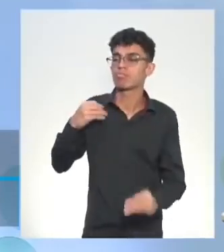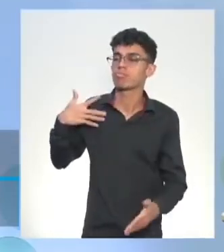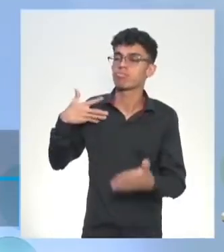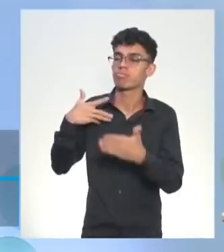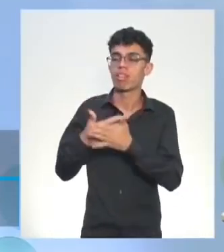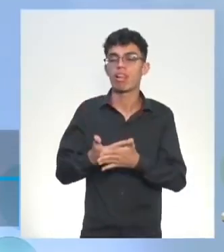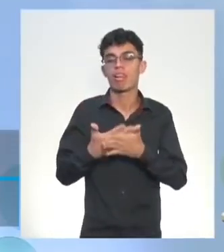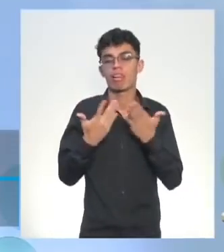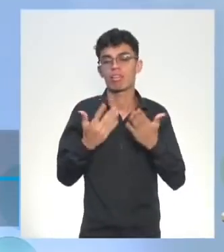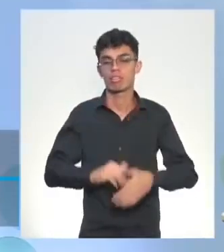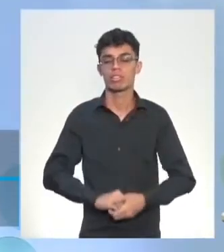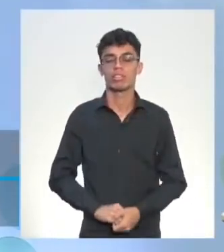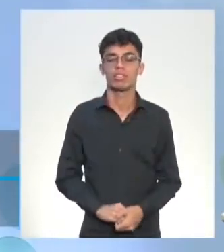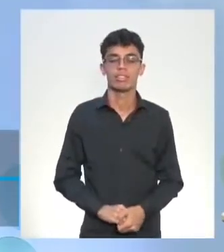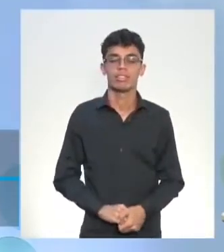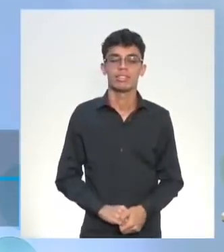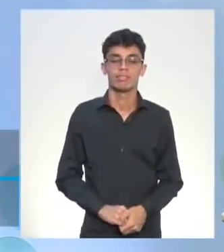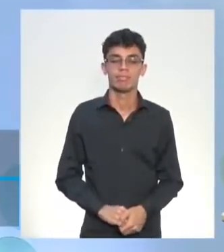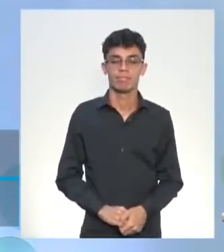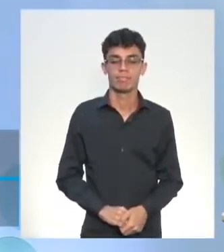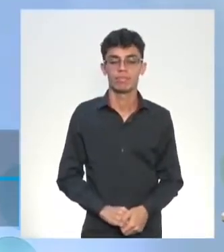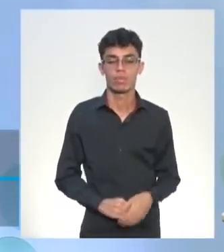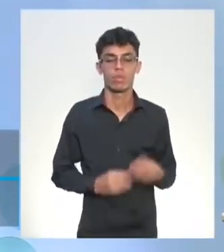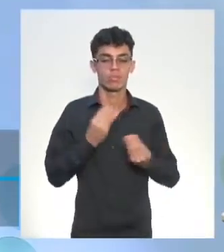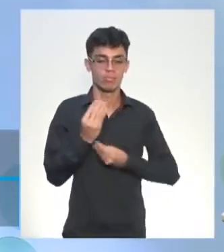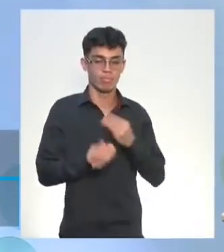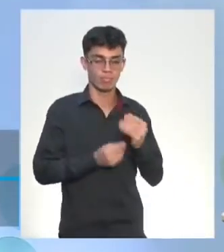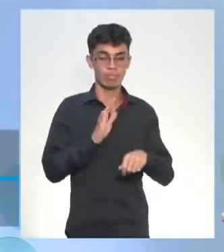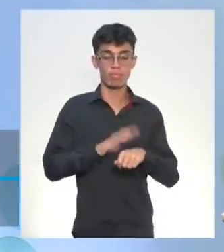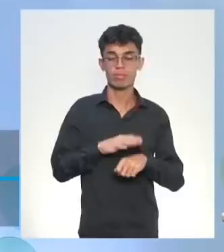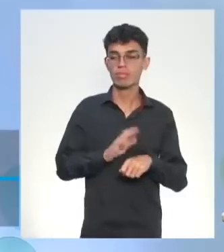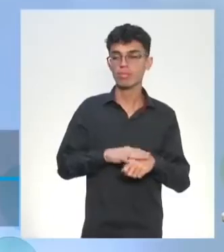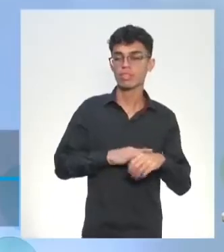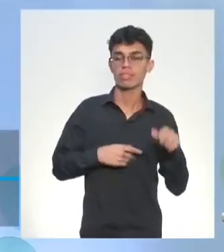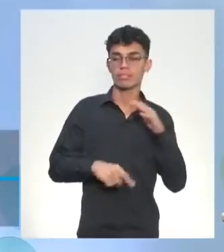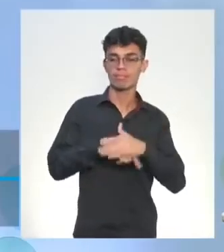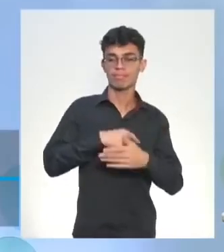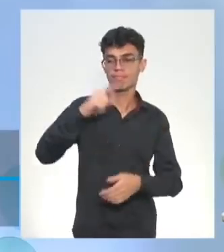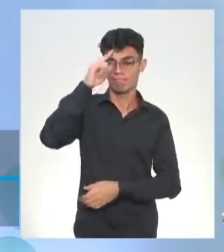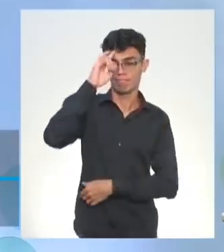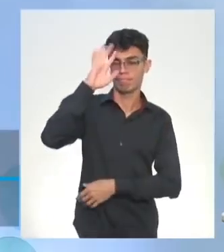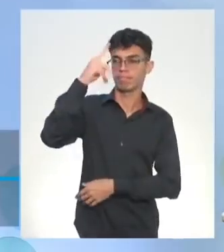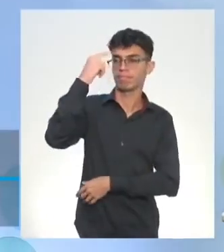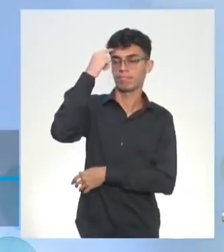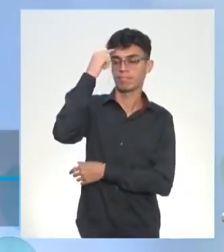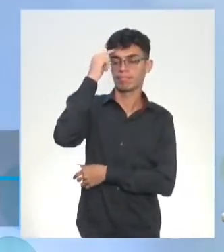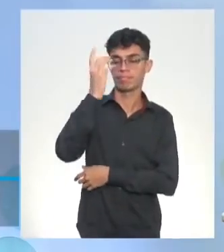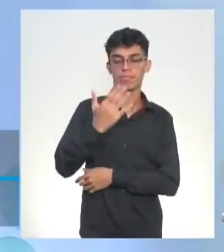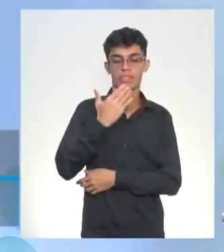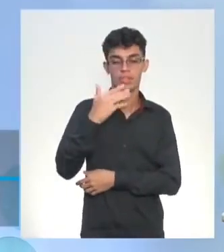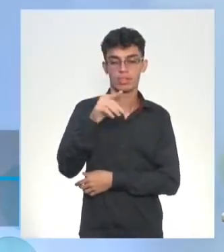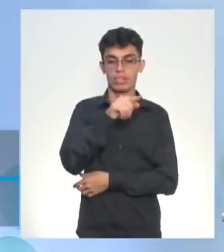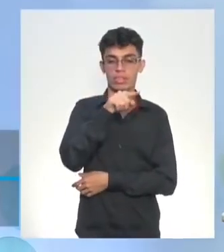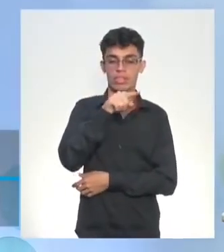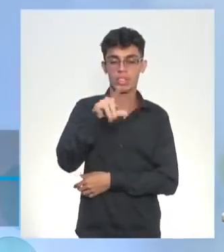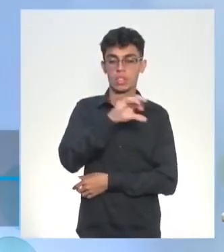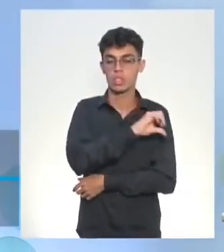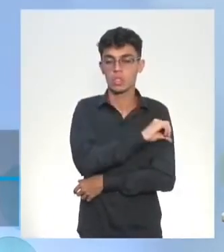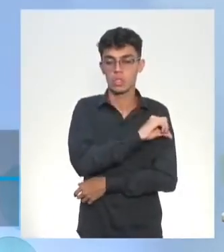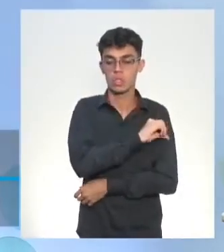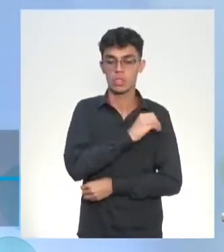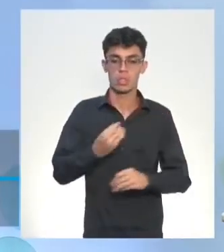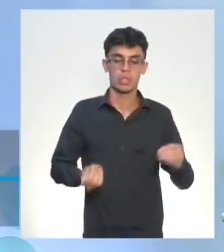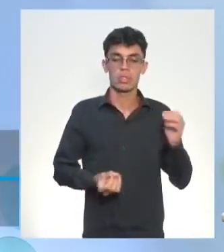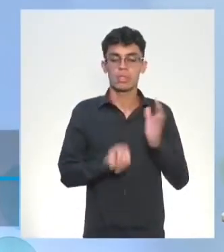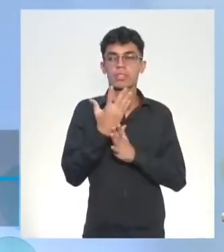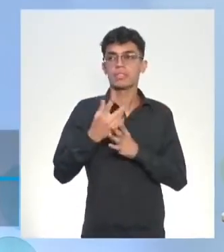claro, muito ludicamente, como foi que eles fizeram os primeiros pensamentos. O que eu gostaria de você, Neurona, é que vocês criassem para